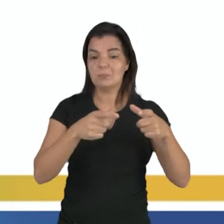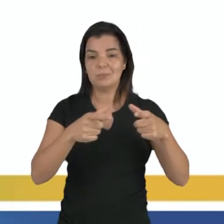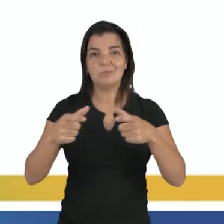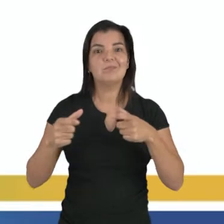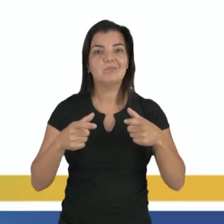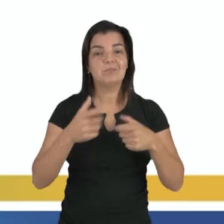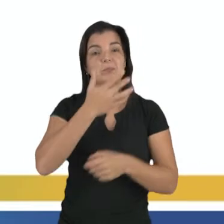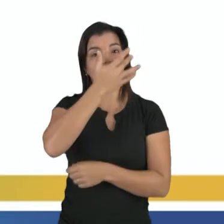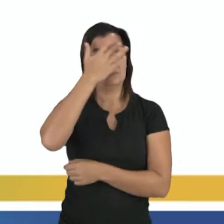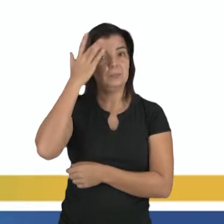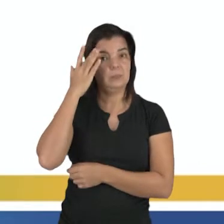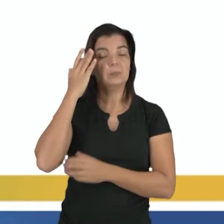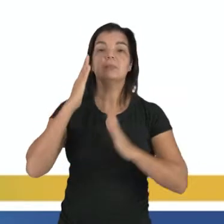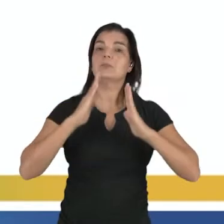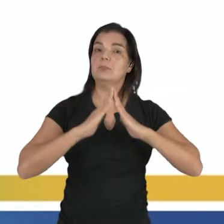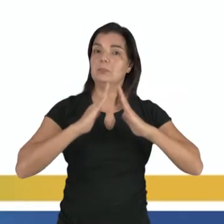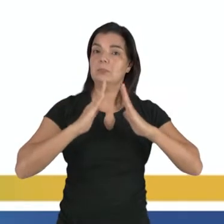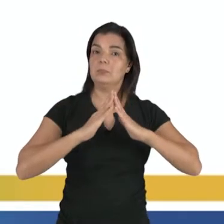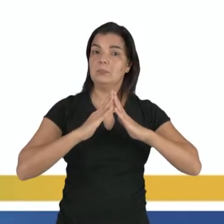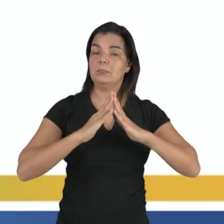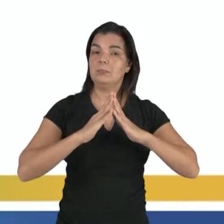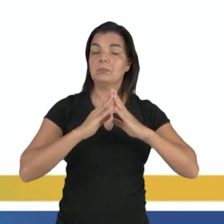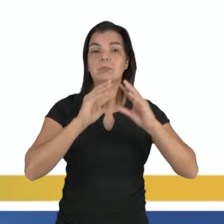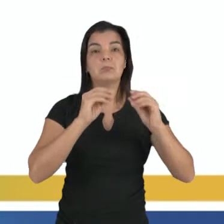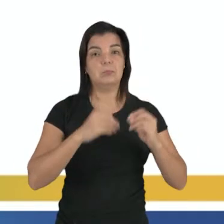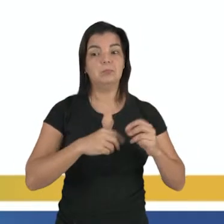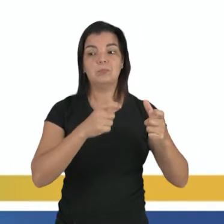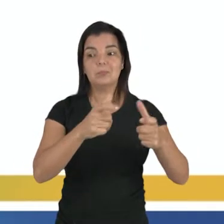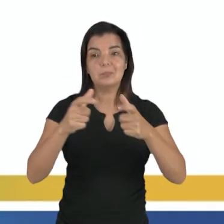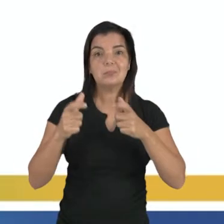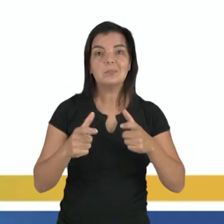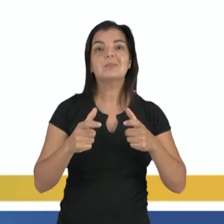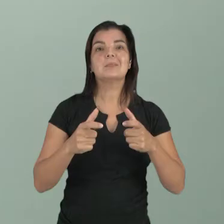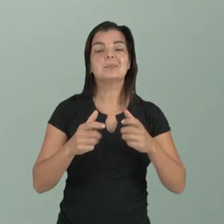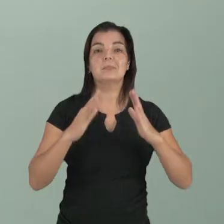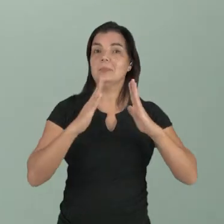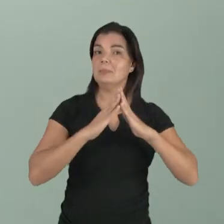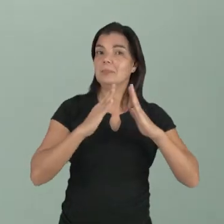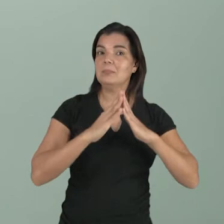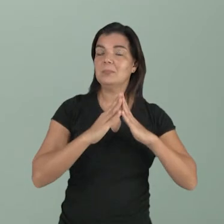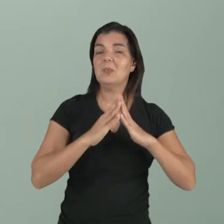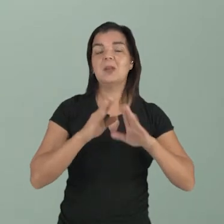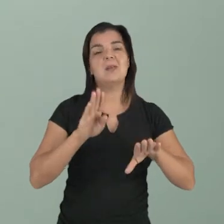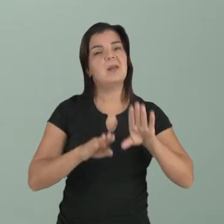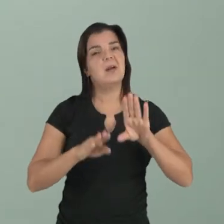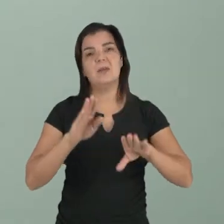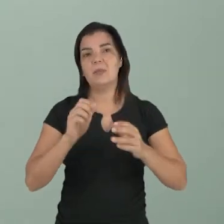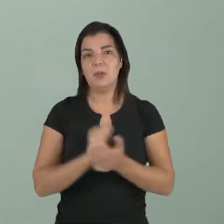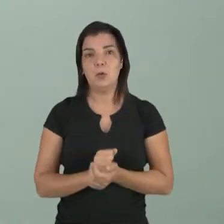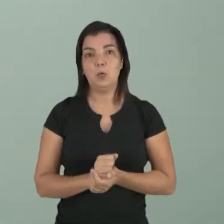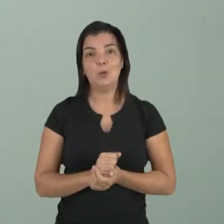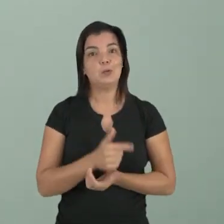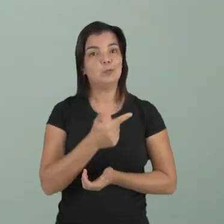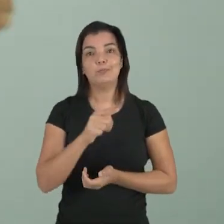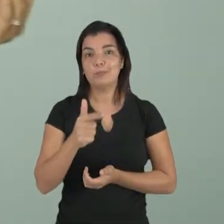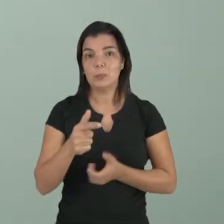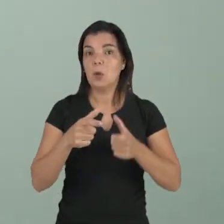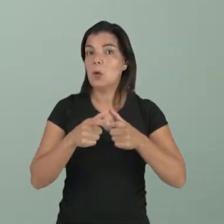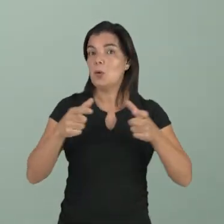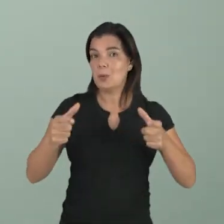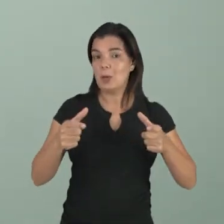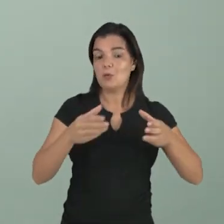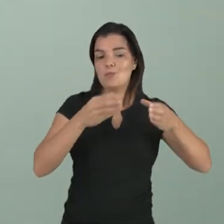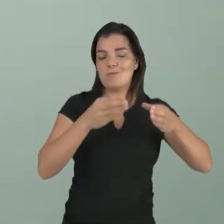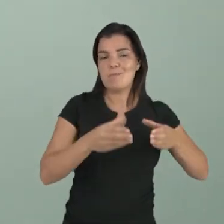espaço, de pessoas para morar, né? De locais de moradia, casas. E nem sempre, quando não há, crescem-se os